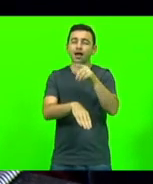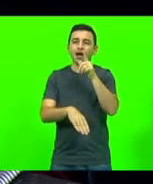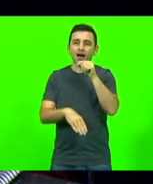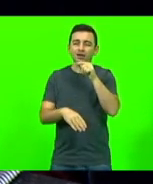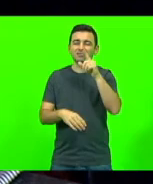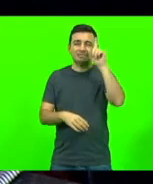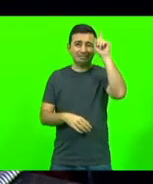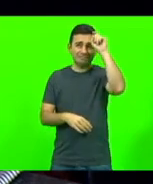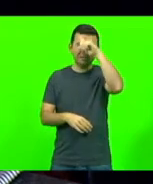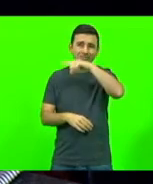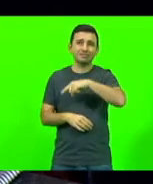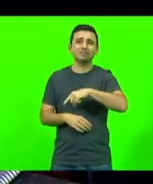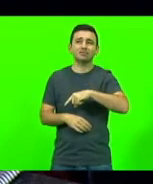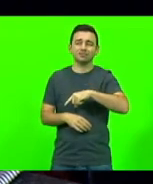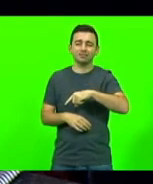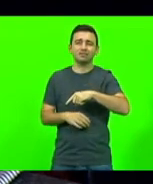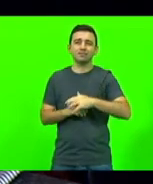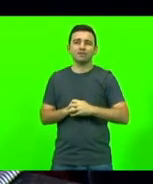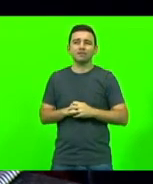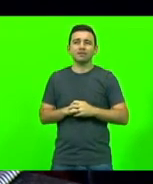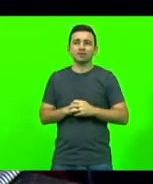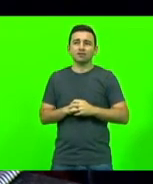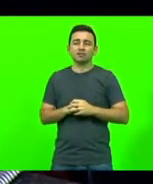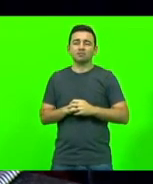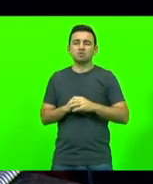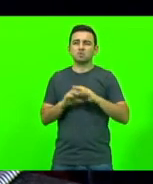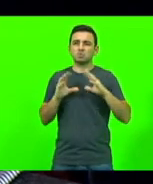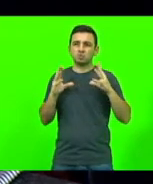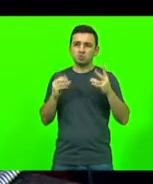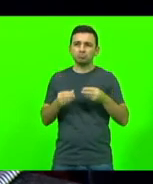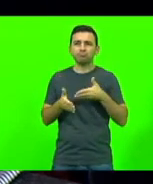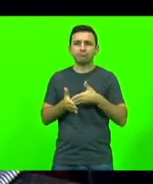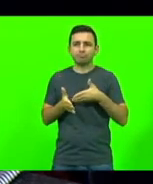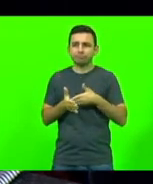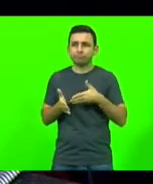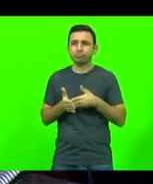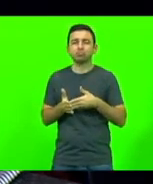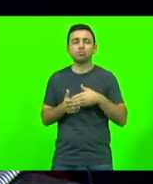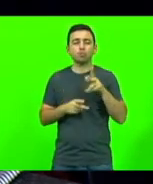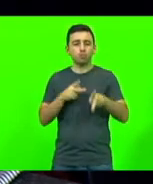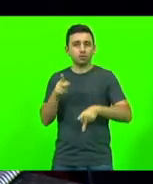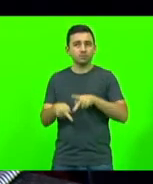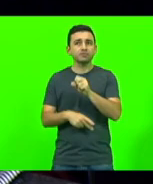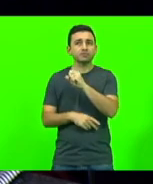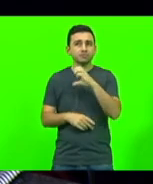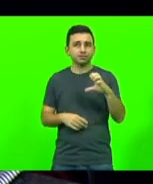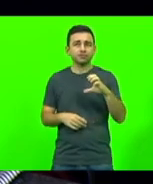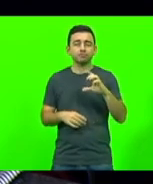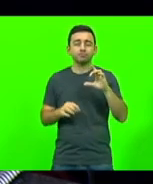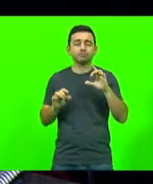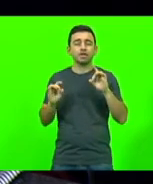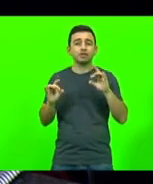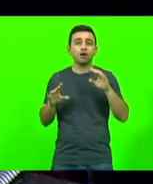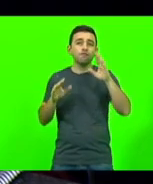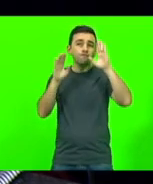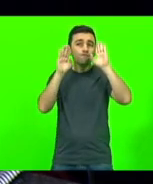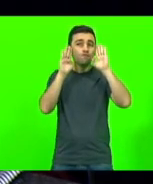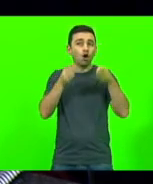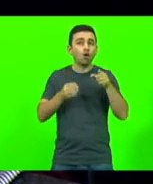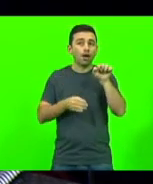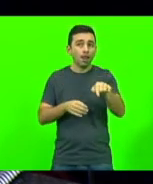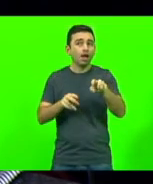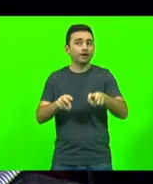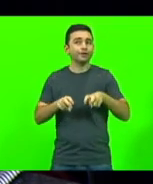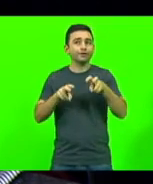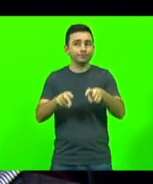situação de dificuldade dos catarinenses, de forma muito especial dos agricultores, que tem